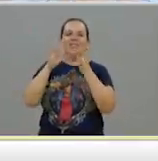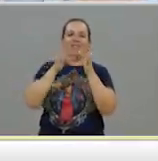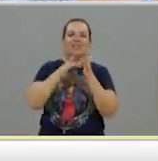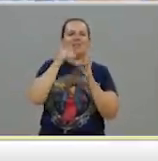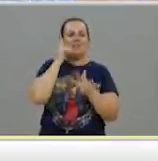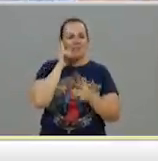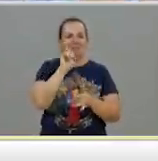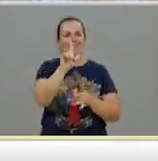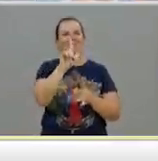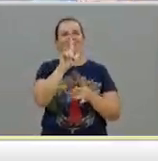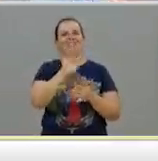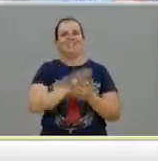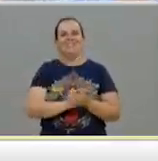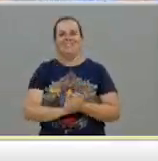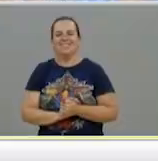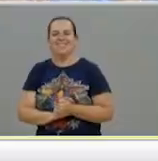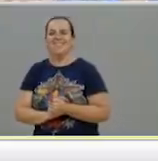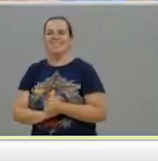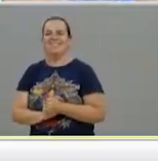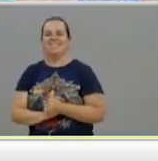pelo nome de